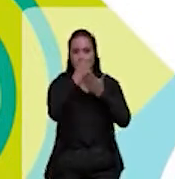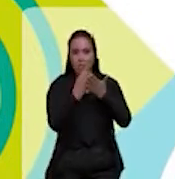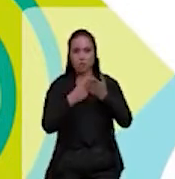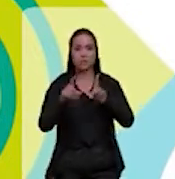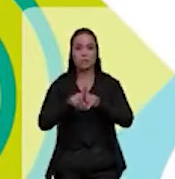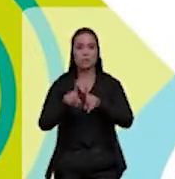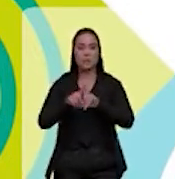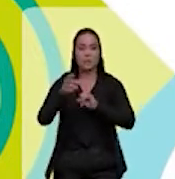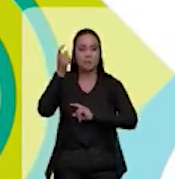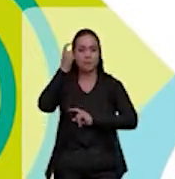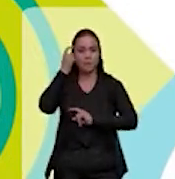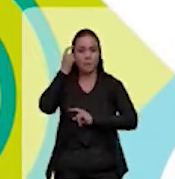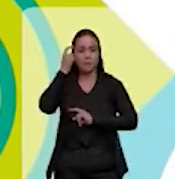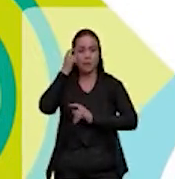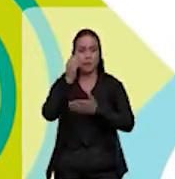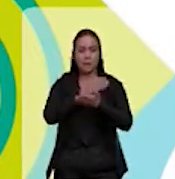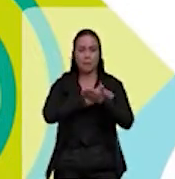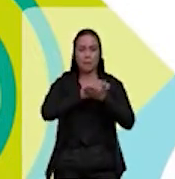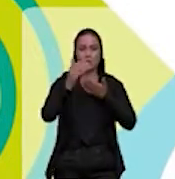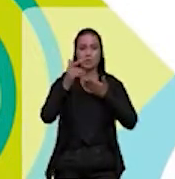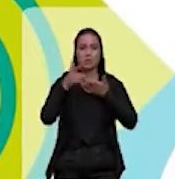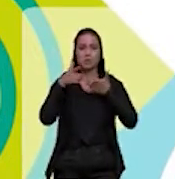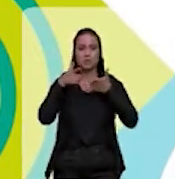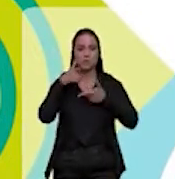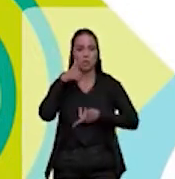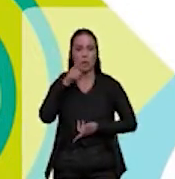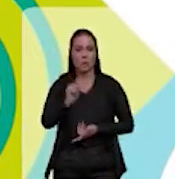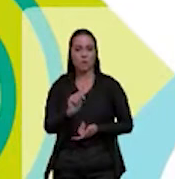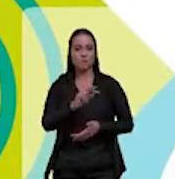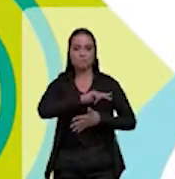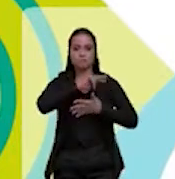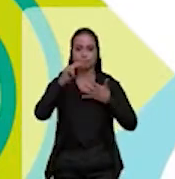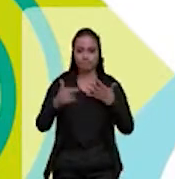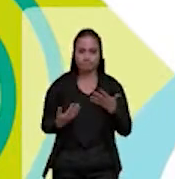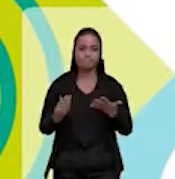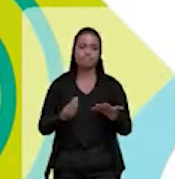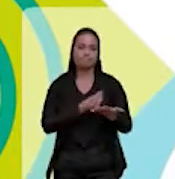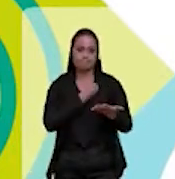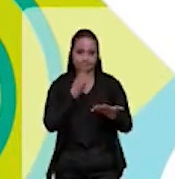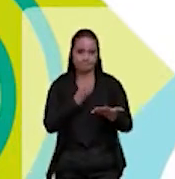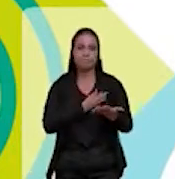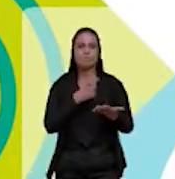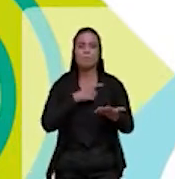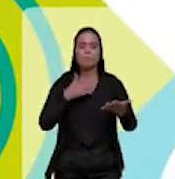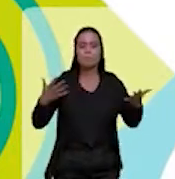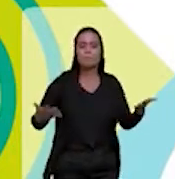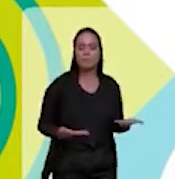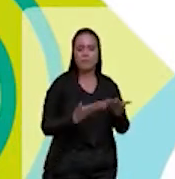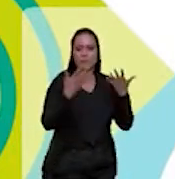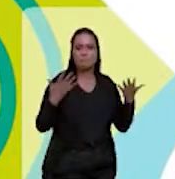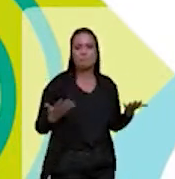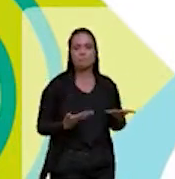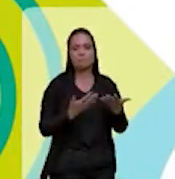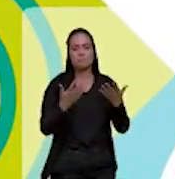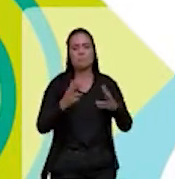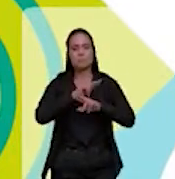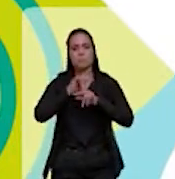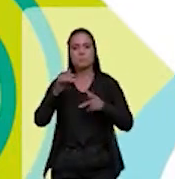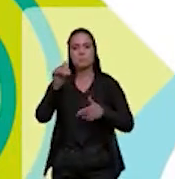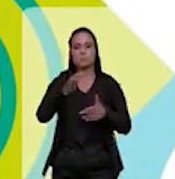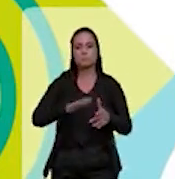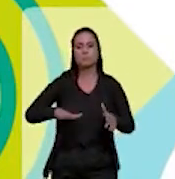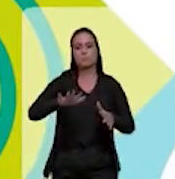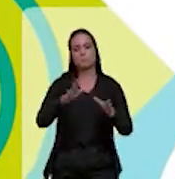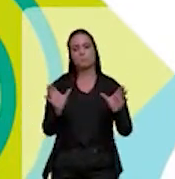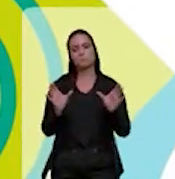pensamento a partir dos idiomas pluricentricos que vivenciam os quais cultivam a partir de múltiplos Centros e